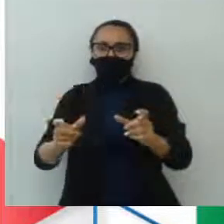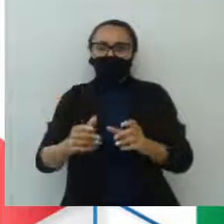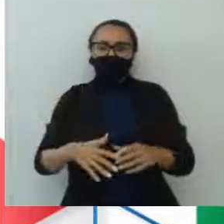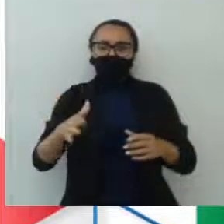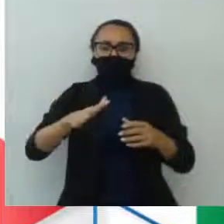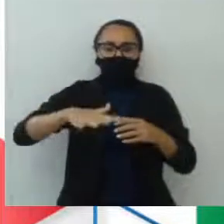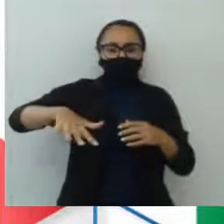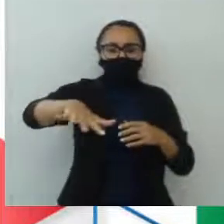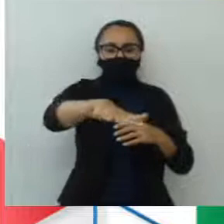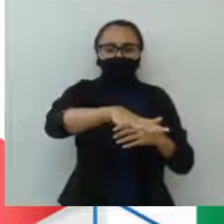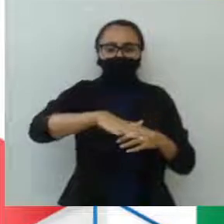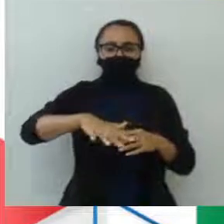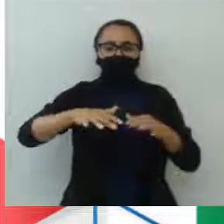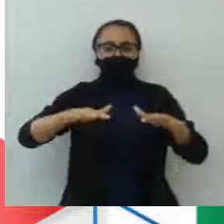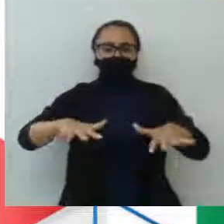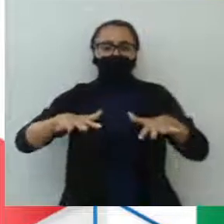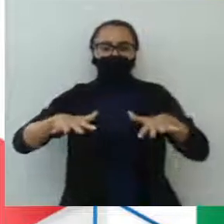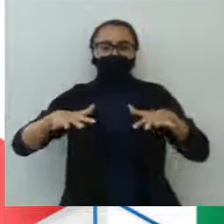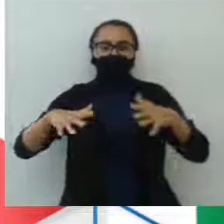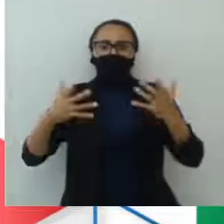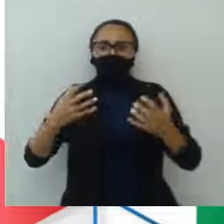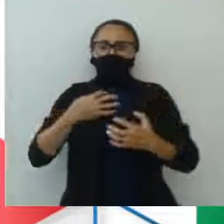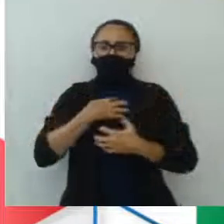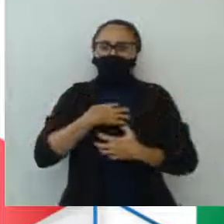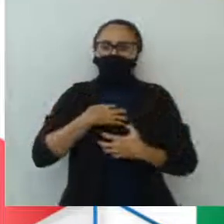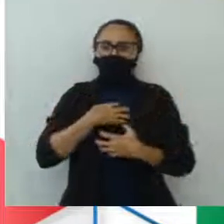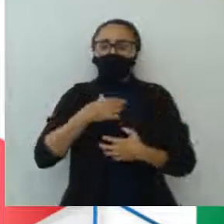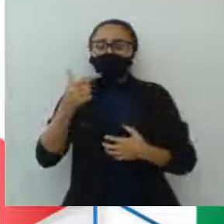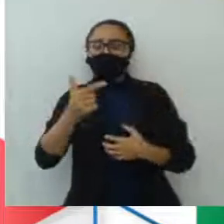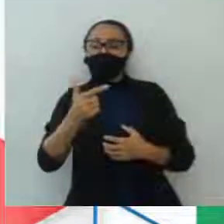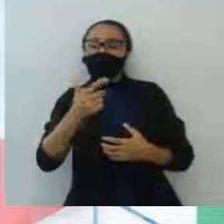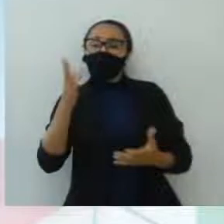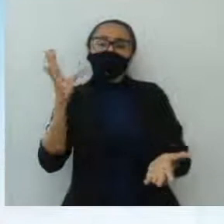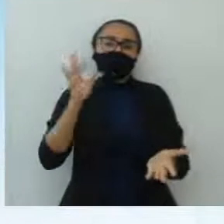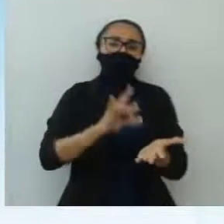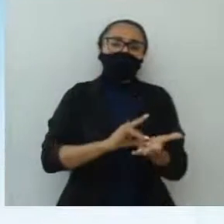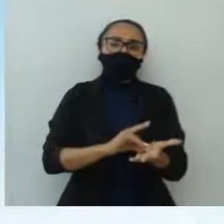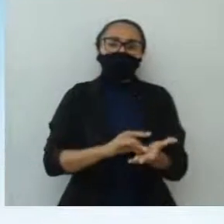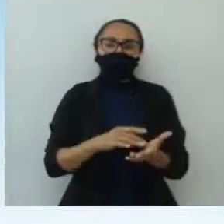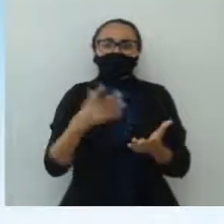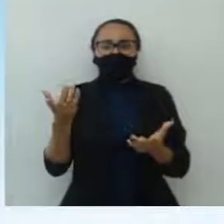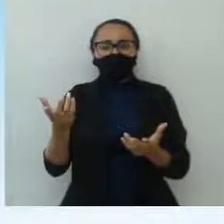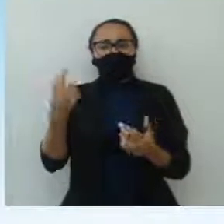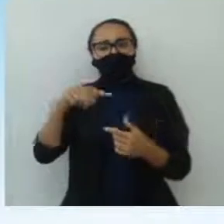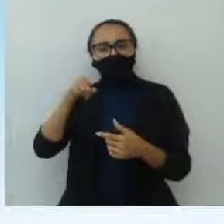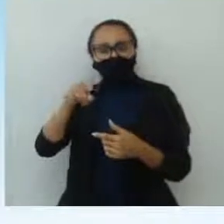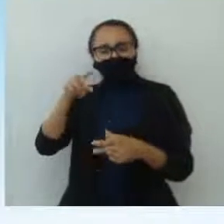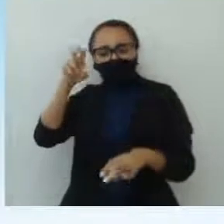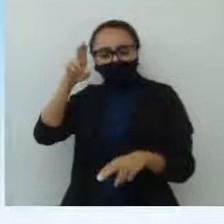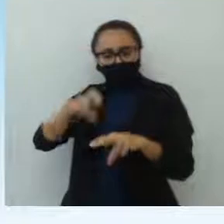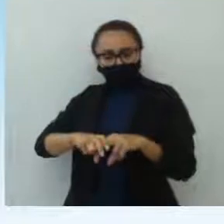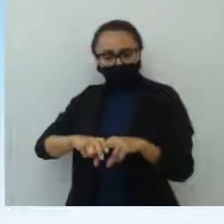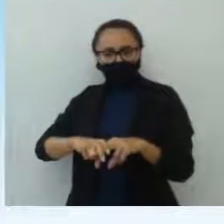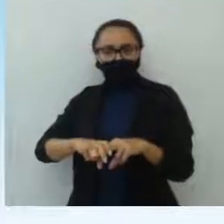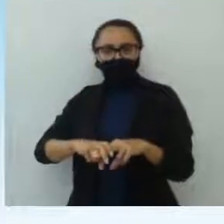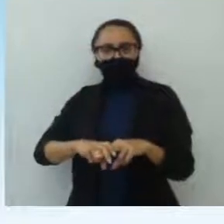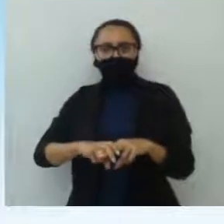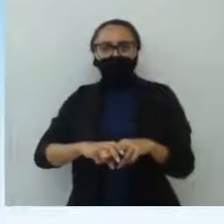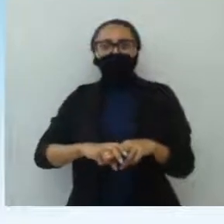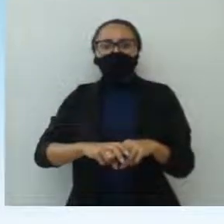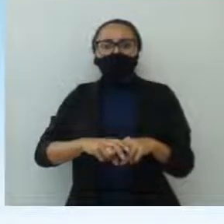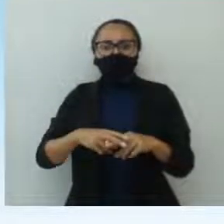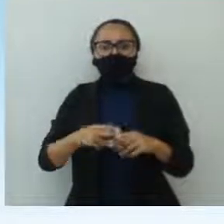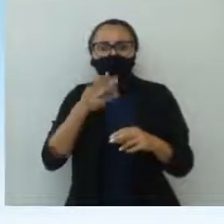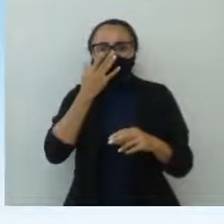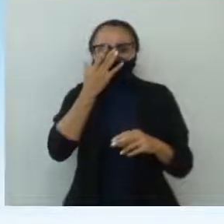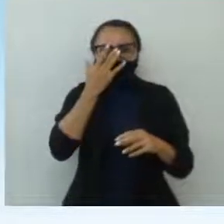atmosfera da cena lhe causa uma sensação de segunda realidade. É como se você estivesse lá sentado na cadeira e se debruçasse com aquele